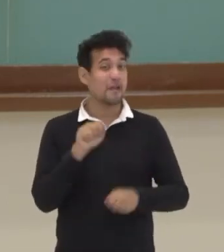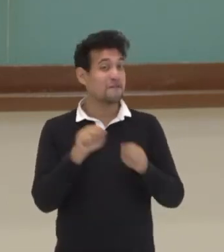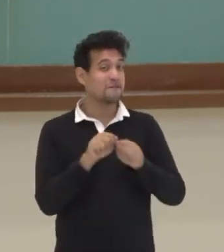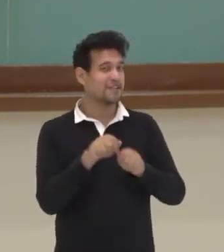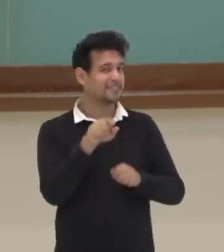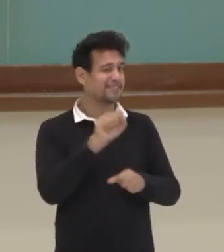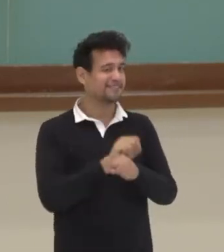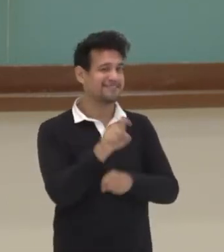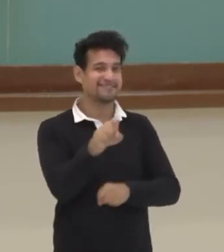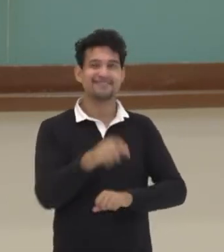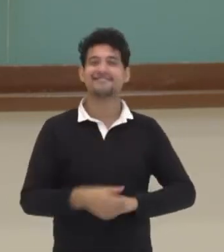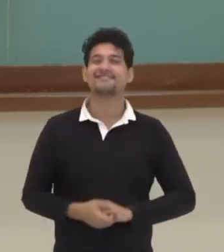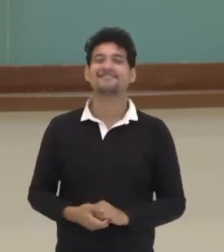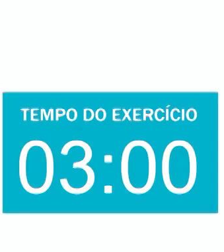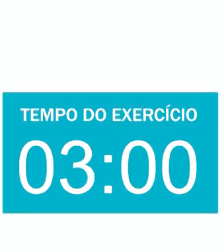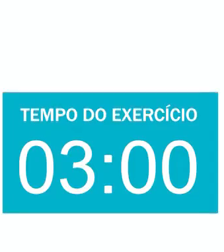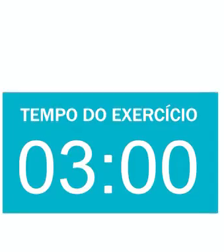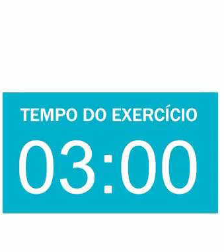aí que eu te aguardo aqui.